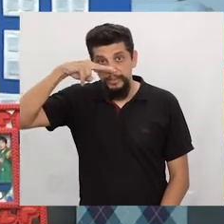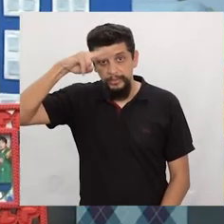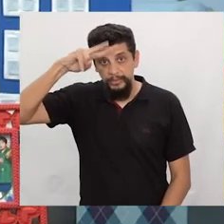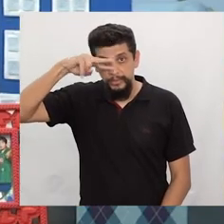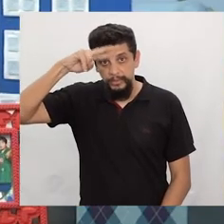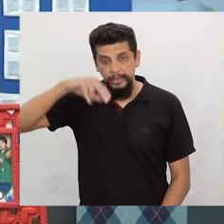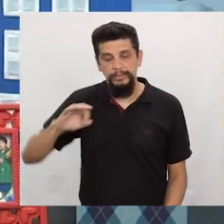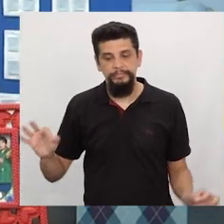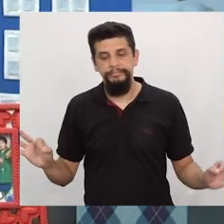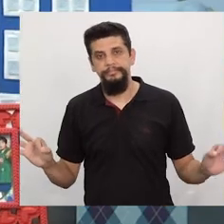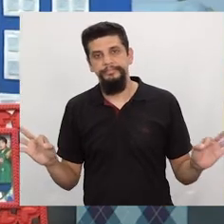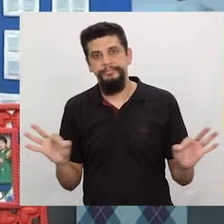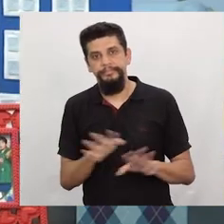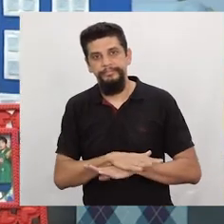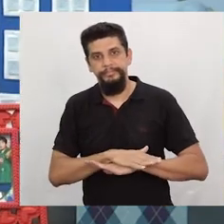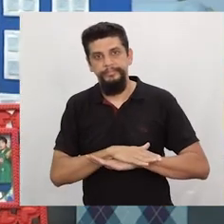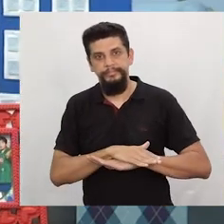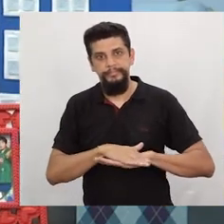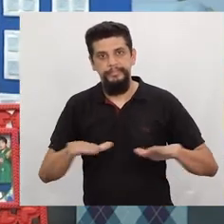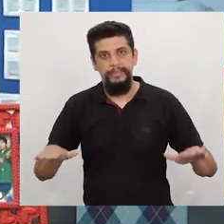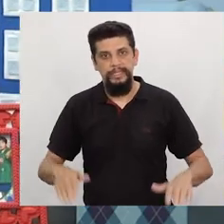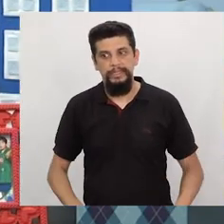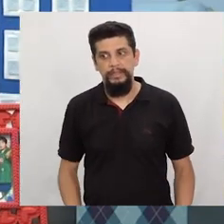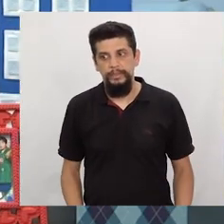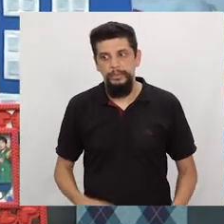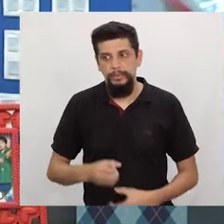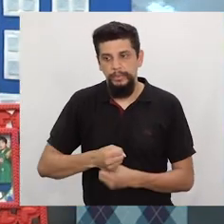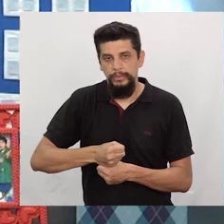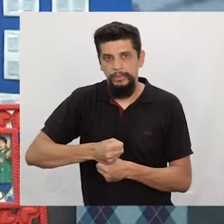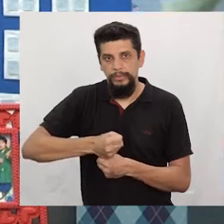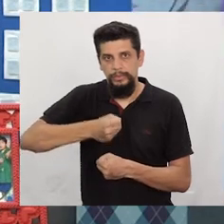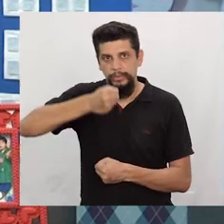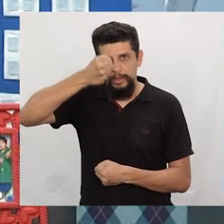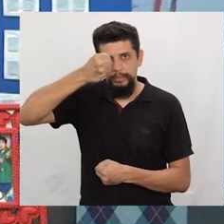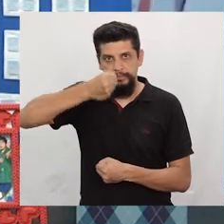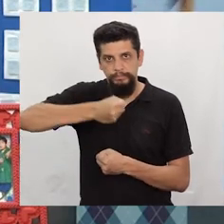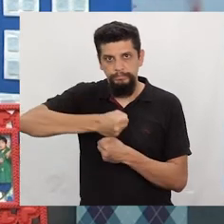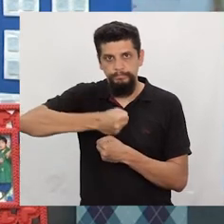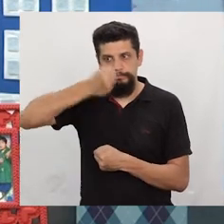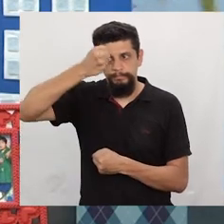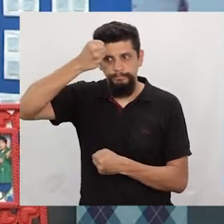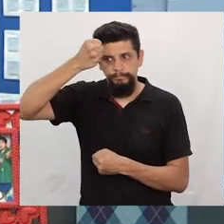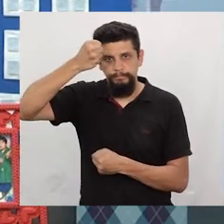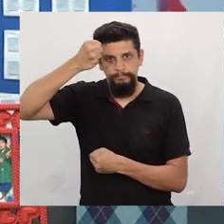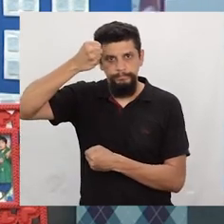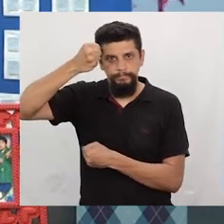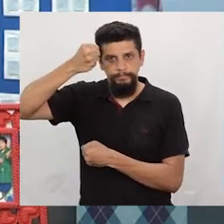Essa história acabou. E o guarda-chuva